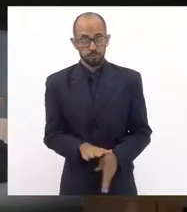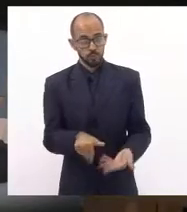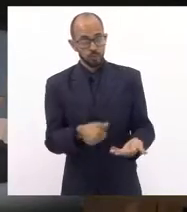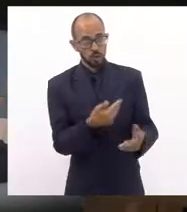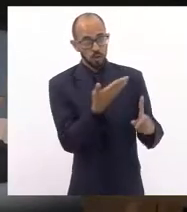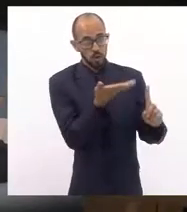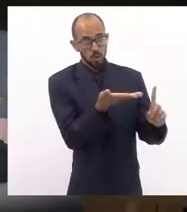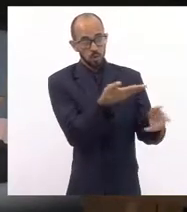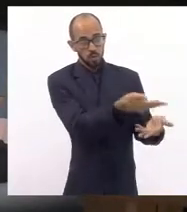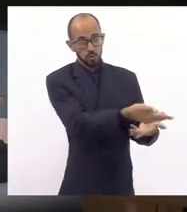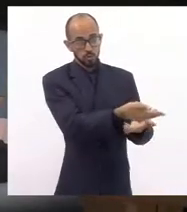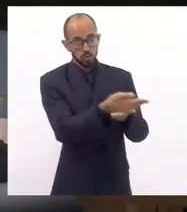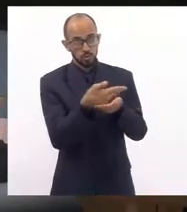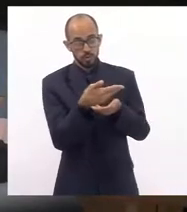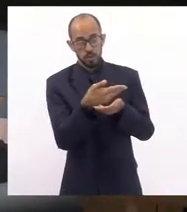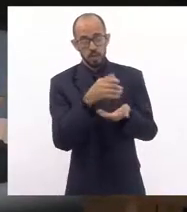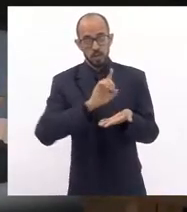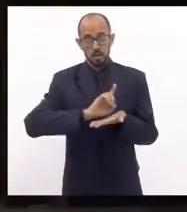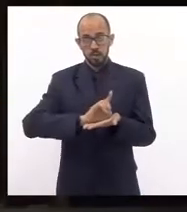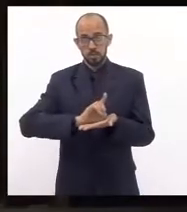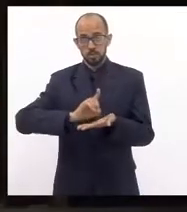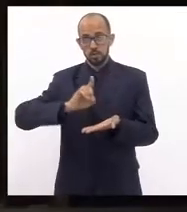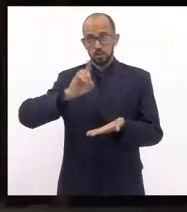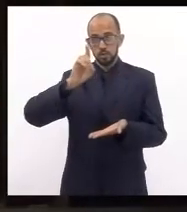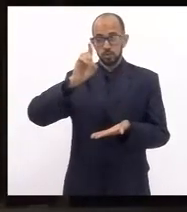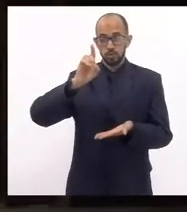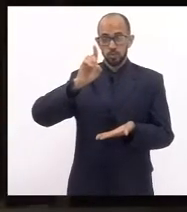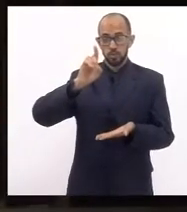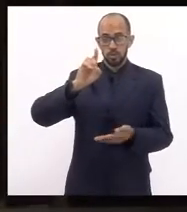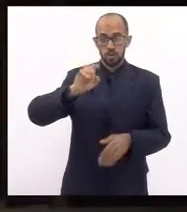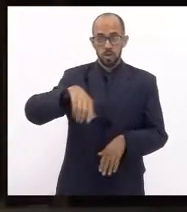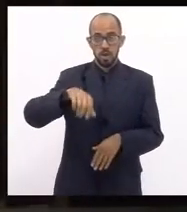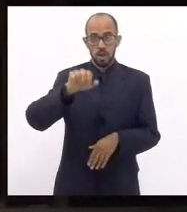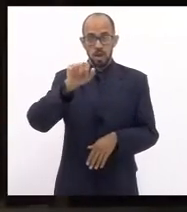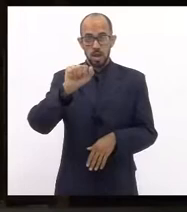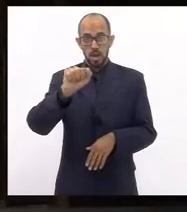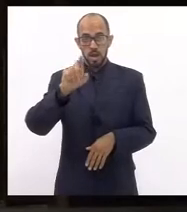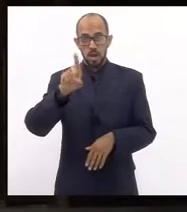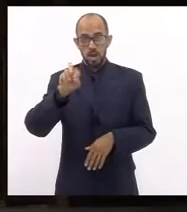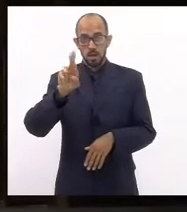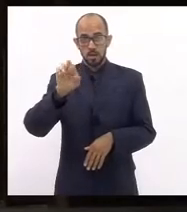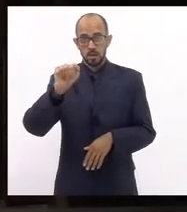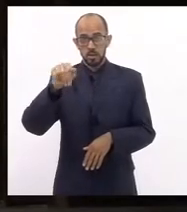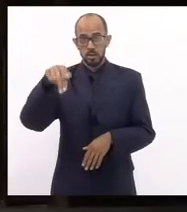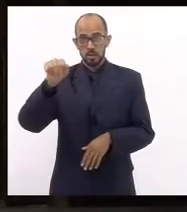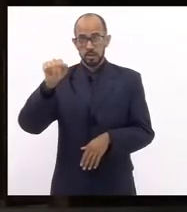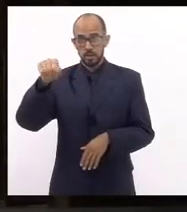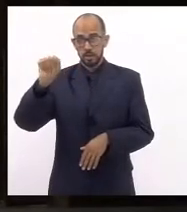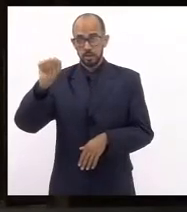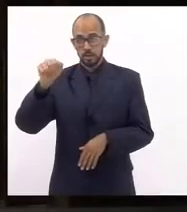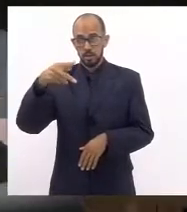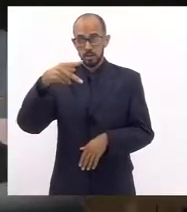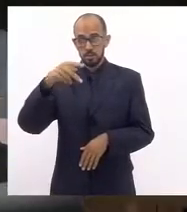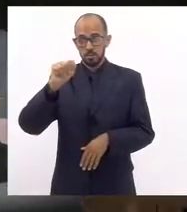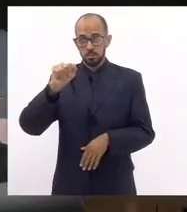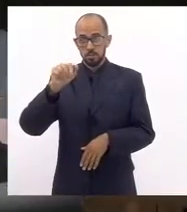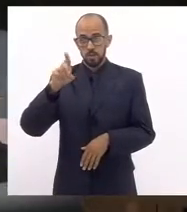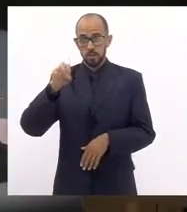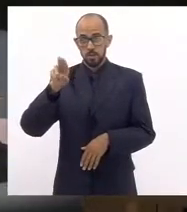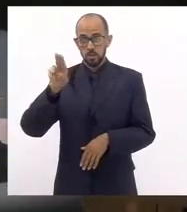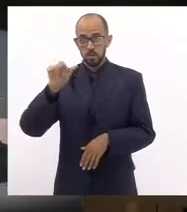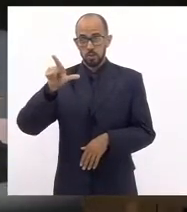Tenho a honra de chamar a excelentíssima doutora Adriana da Cunha Duarte Padula.